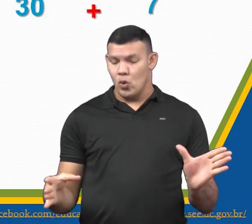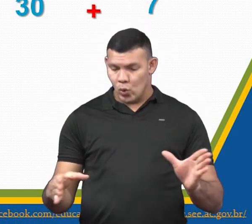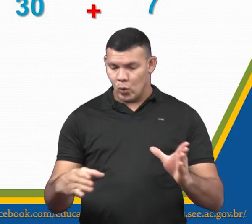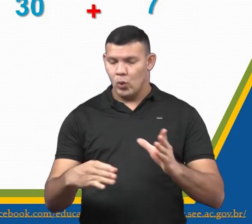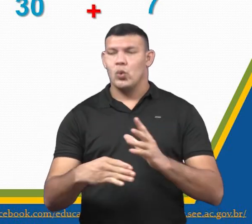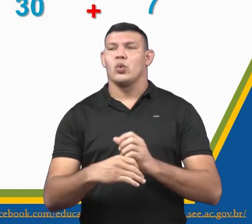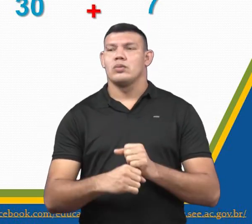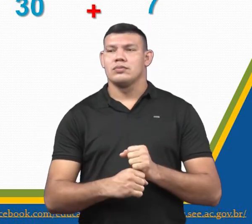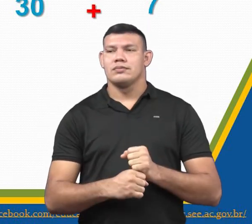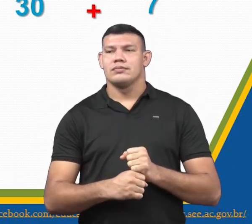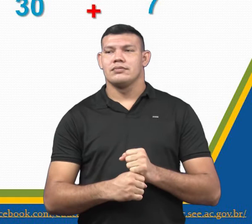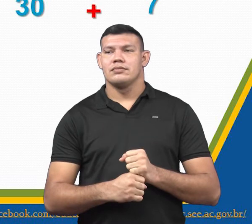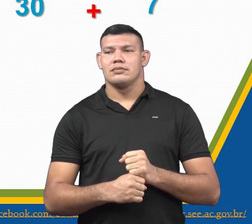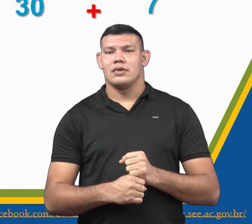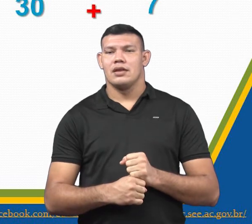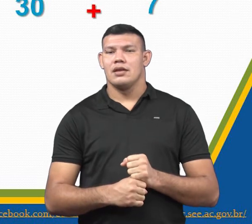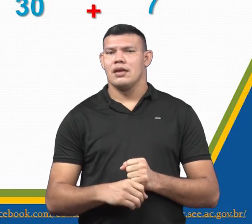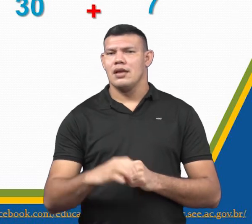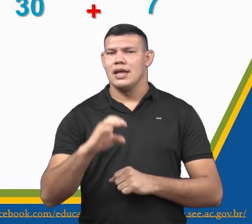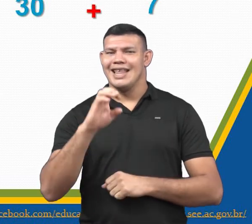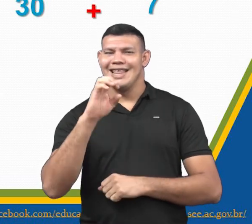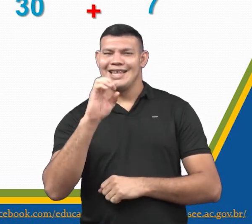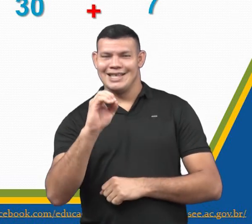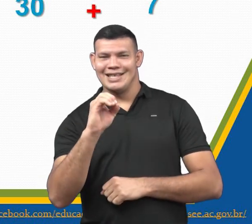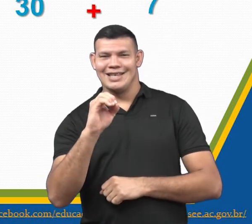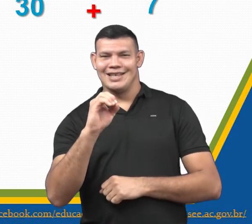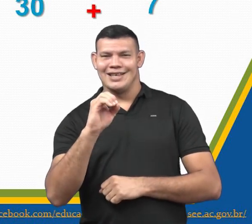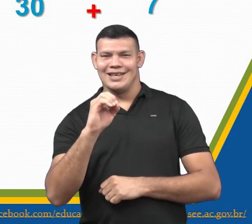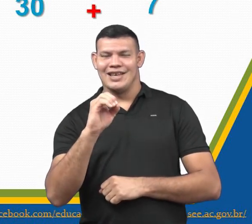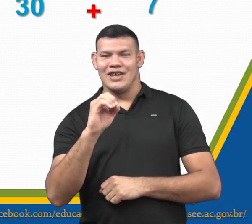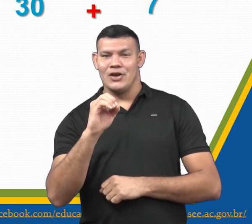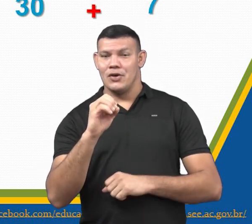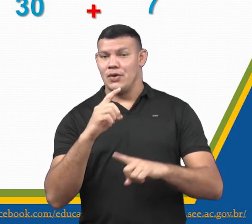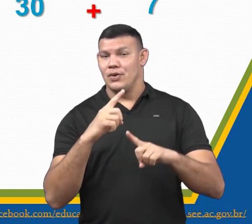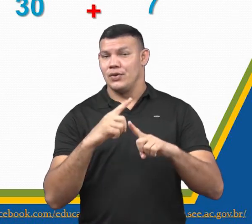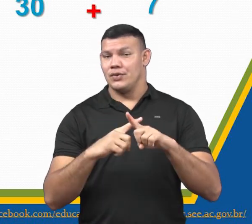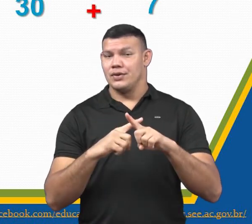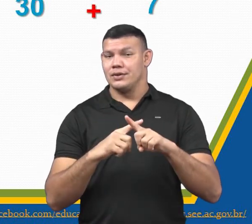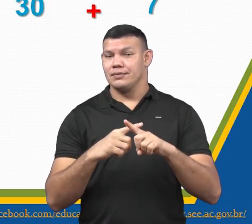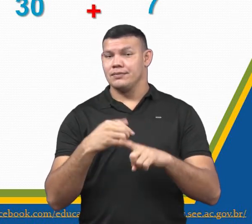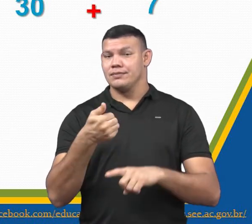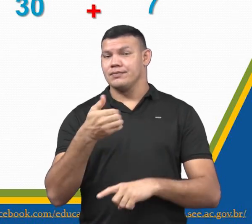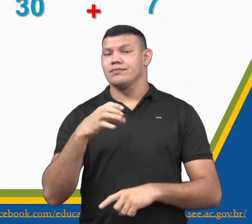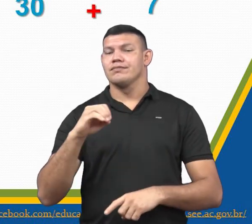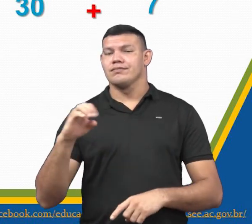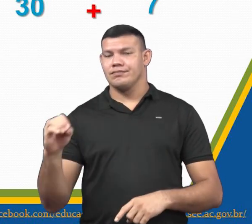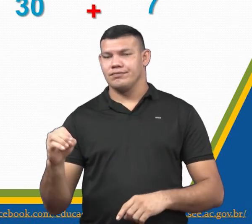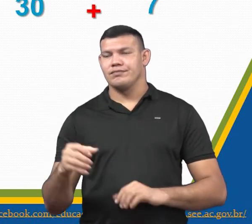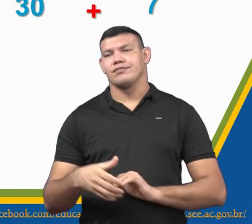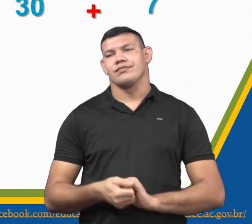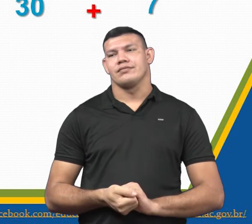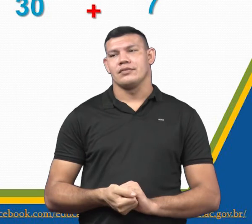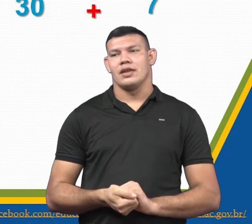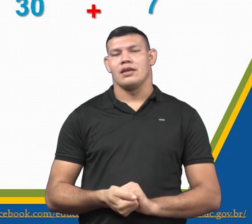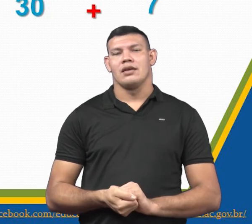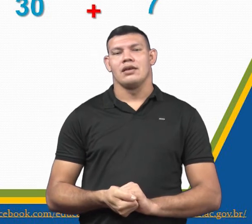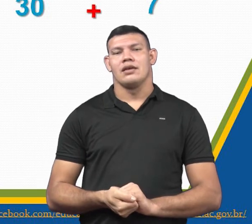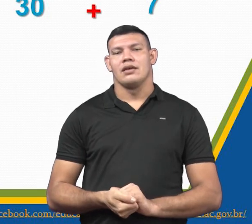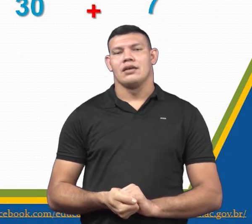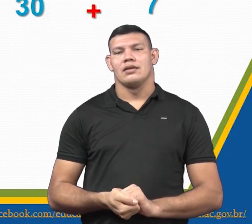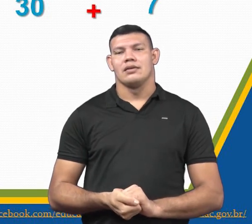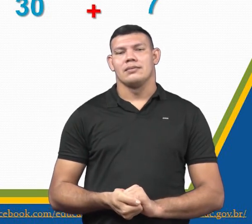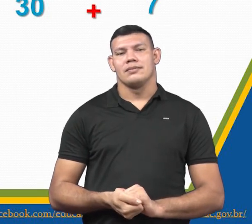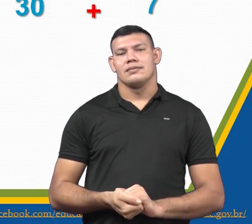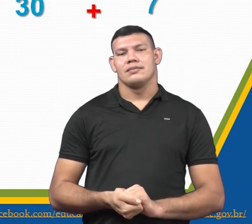mais zeros vezes 100. Lembrando que todo número zero,